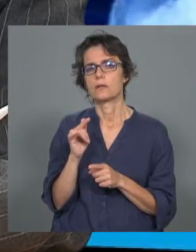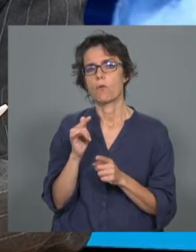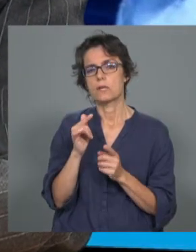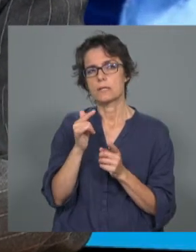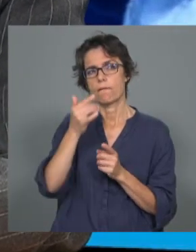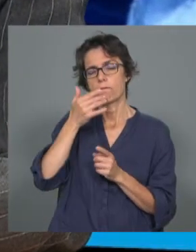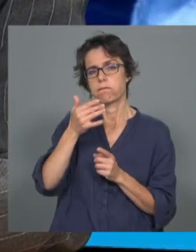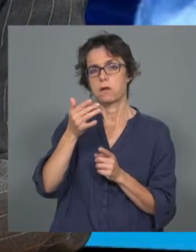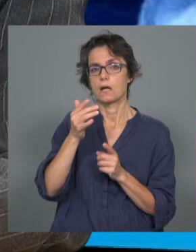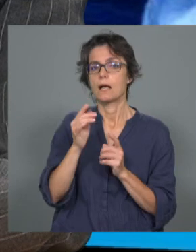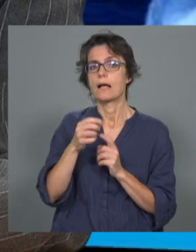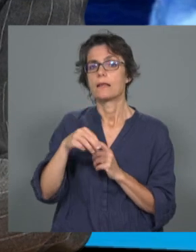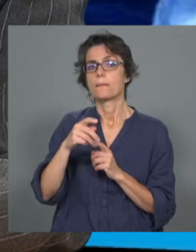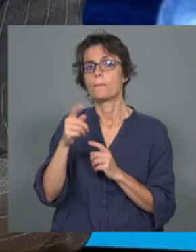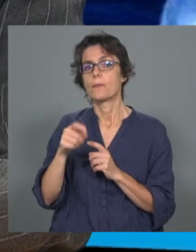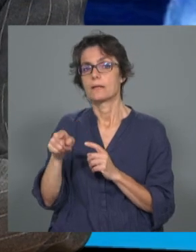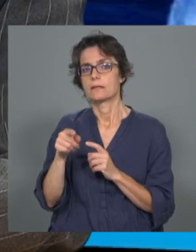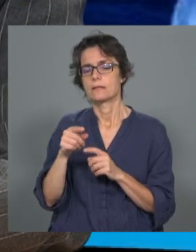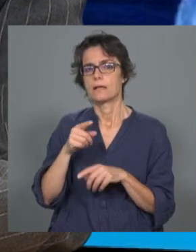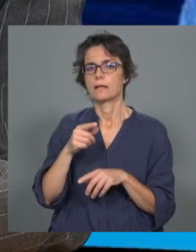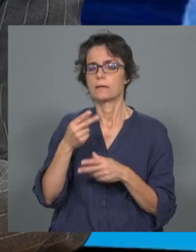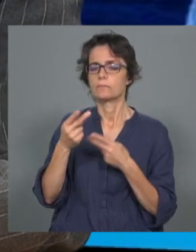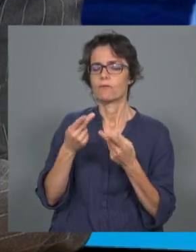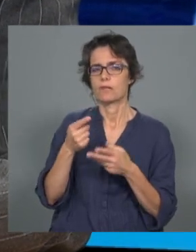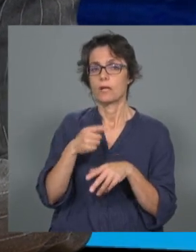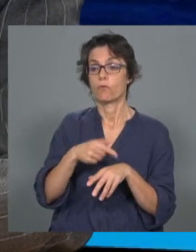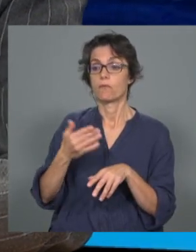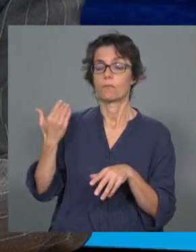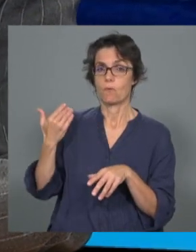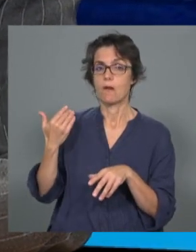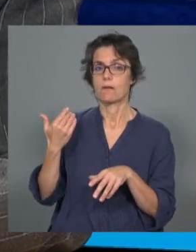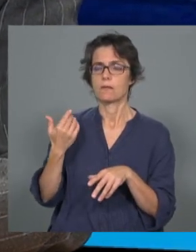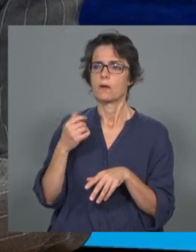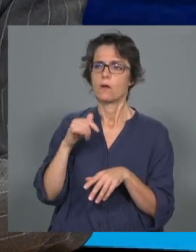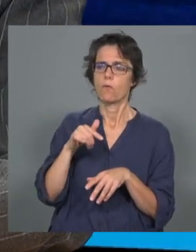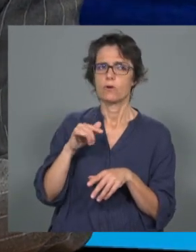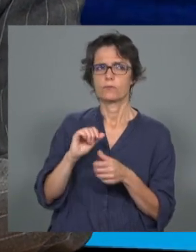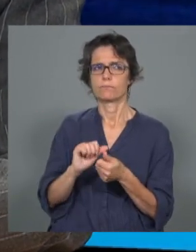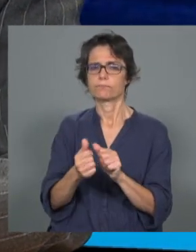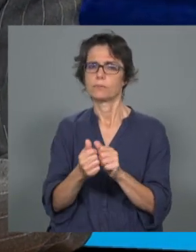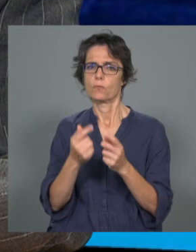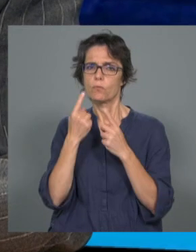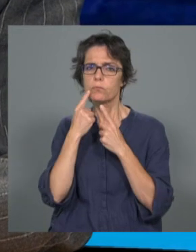seu tempo, pode ser hoje lida como também um anúncio, um anúncio, um paradigma de futuro.